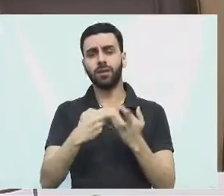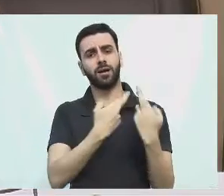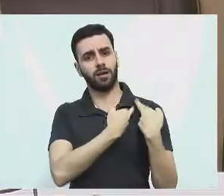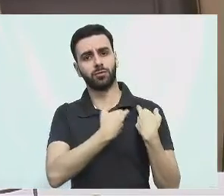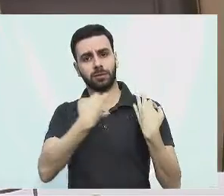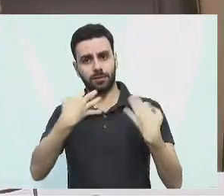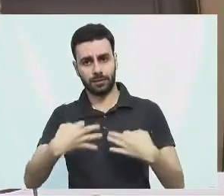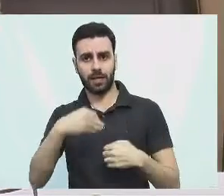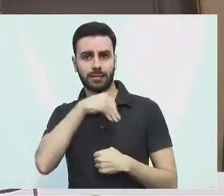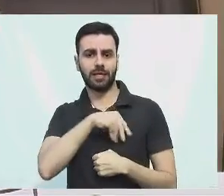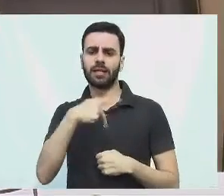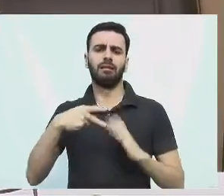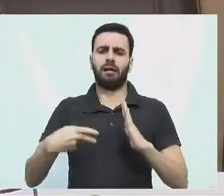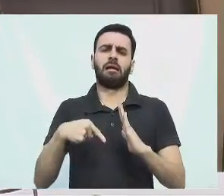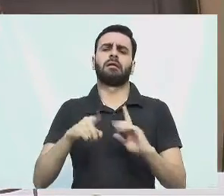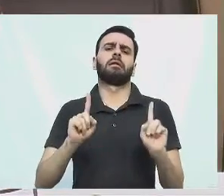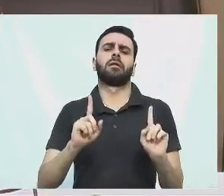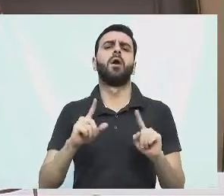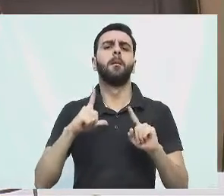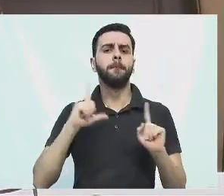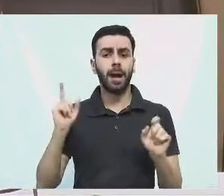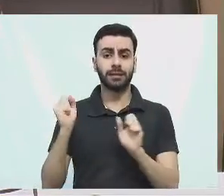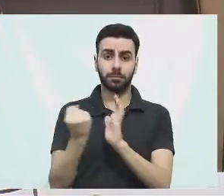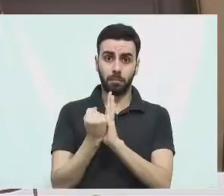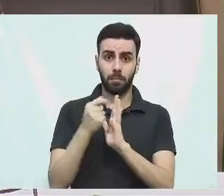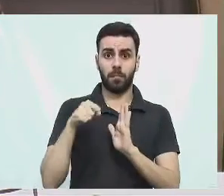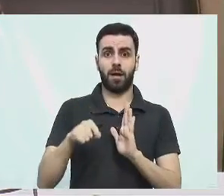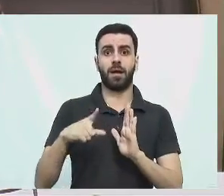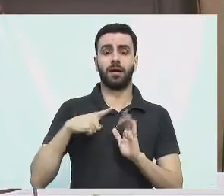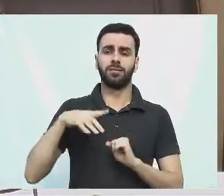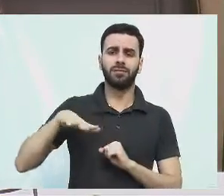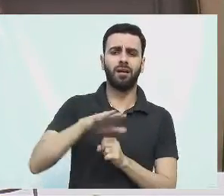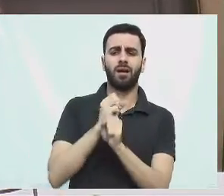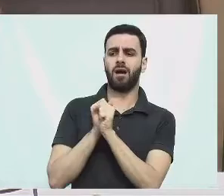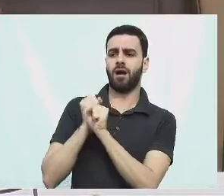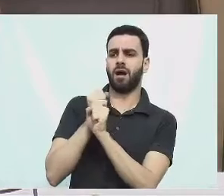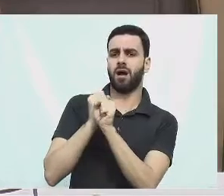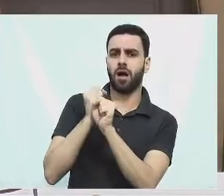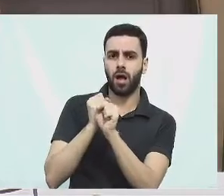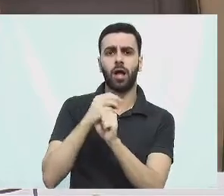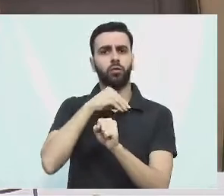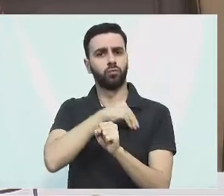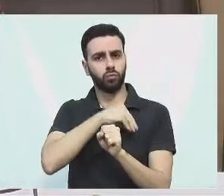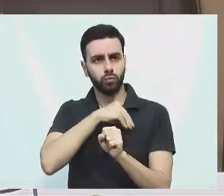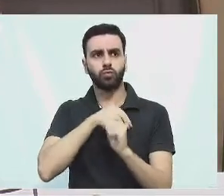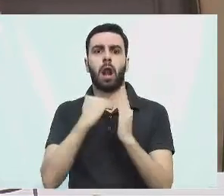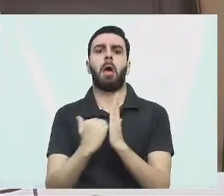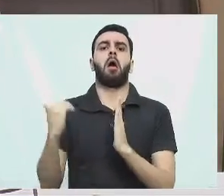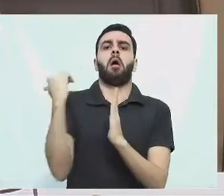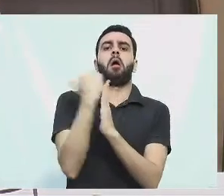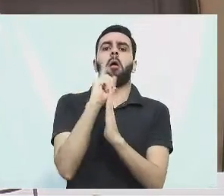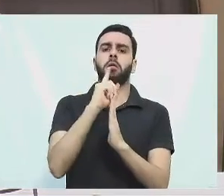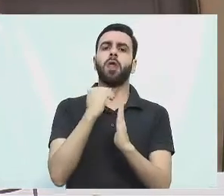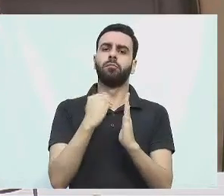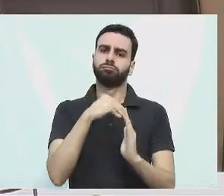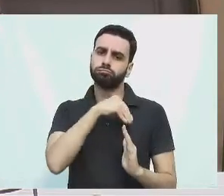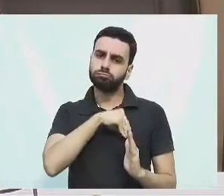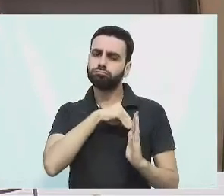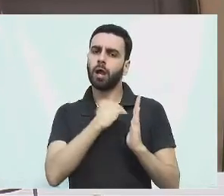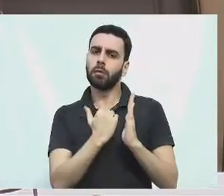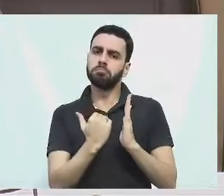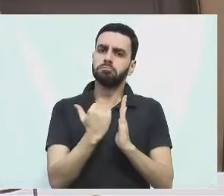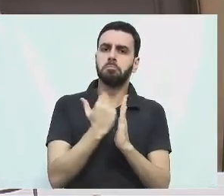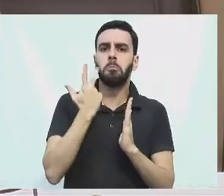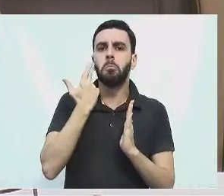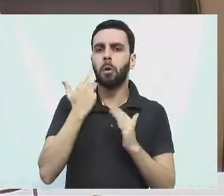responsabilidade, não dessa Câmara, mas do Poder Legislativo historicamente, nesse pagamento de subsídio aos que